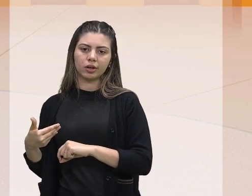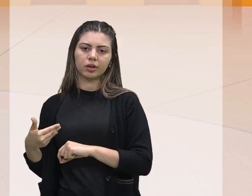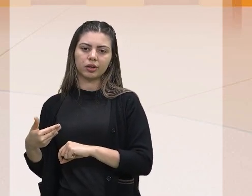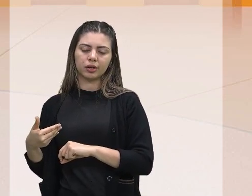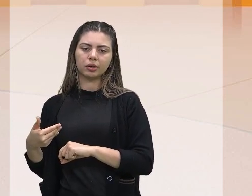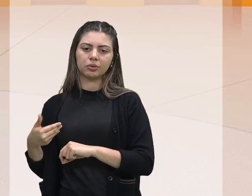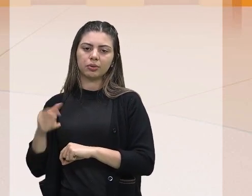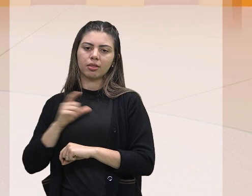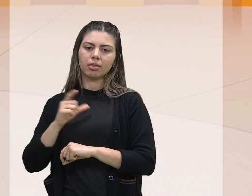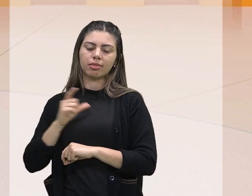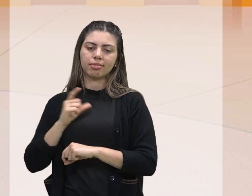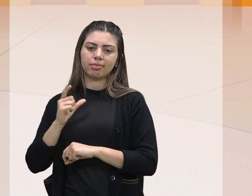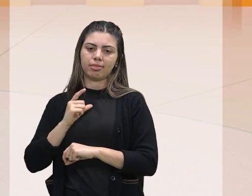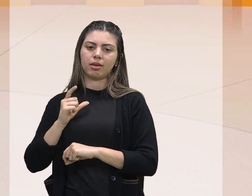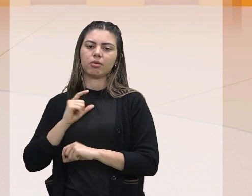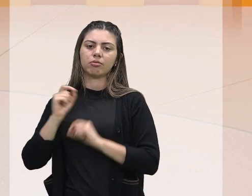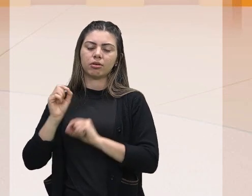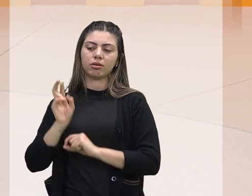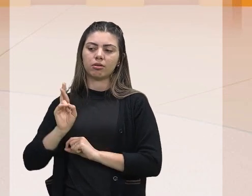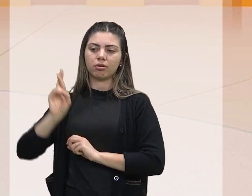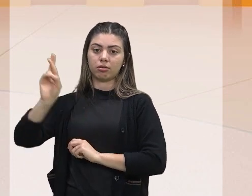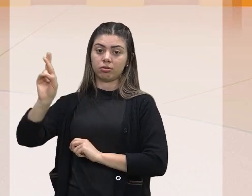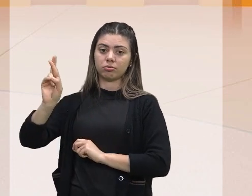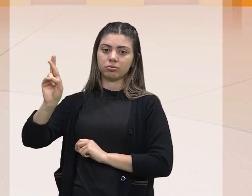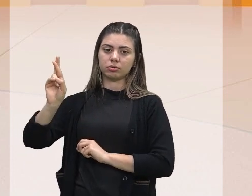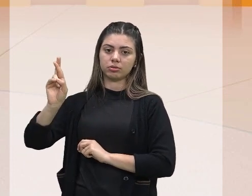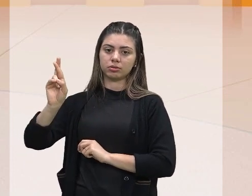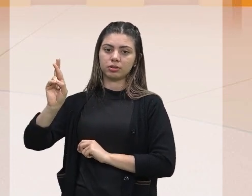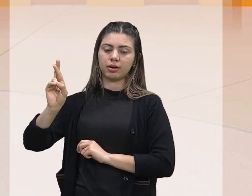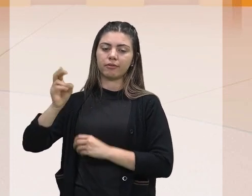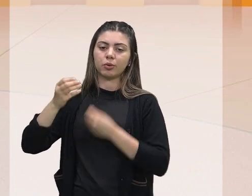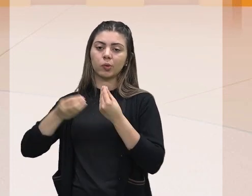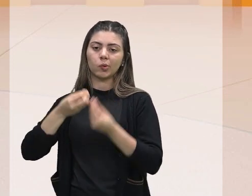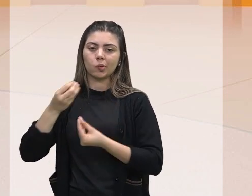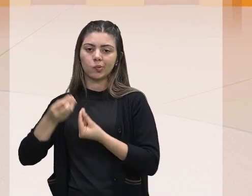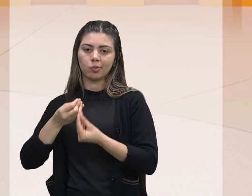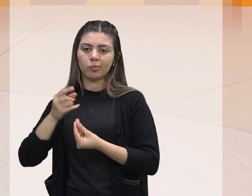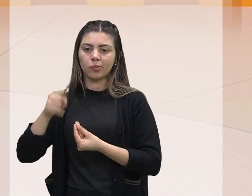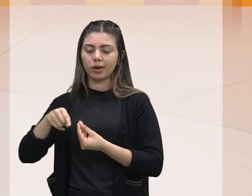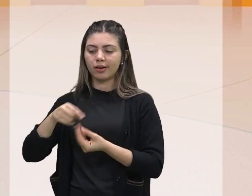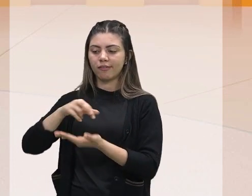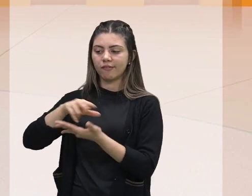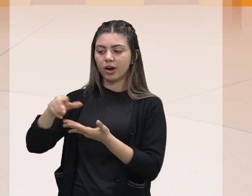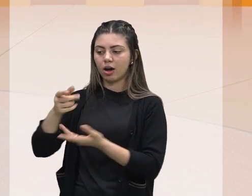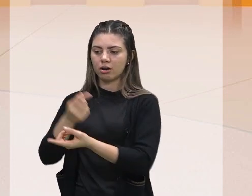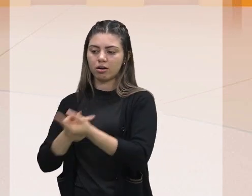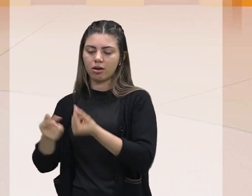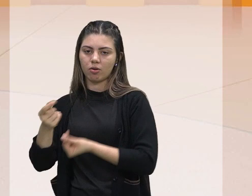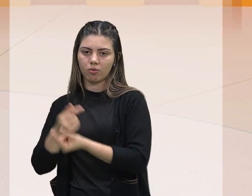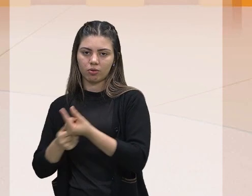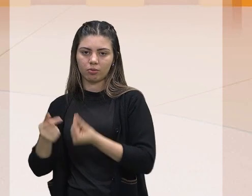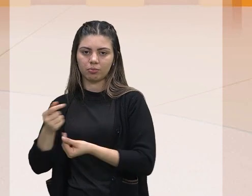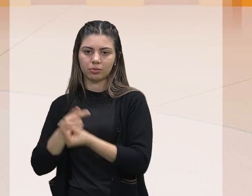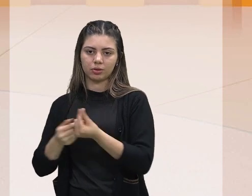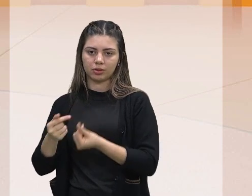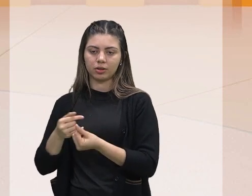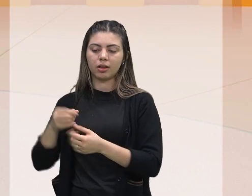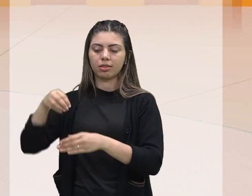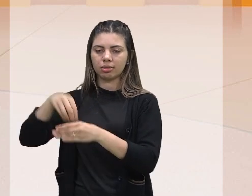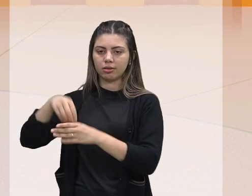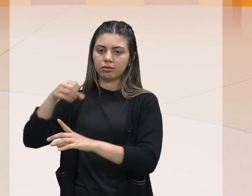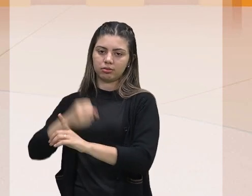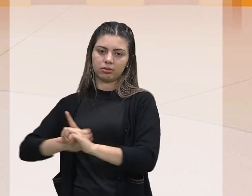de maneira permanente e eficiente, né, na realização das atividades econômicas e